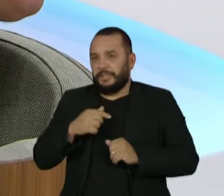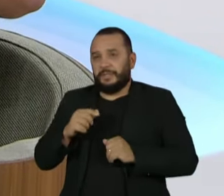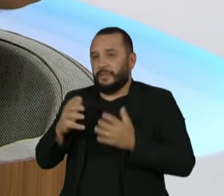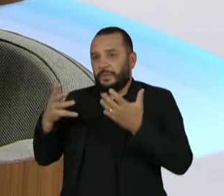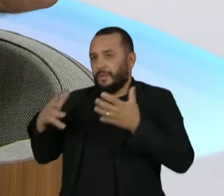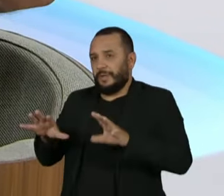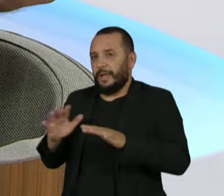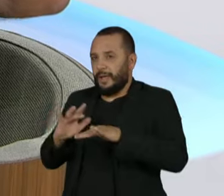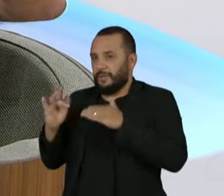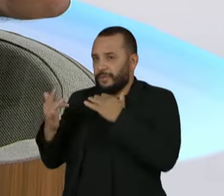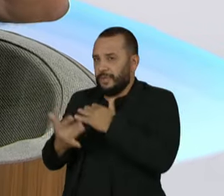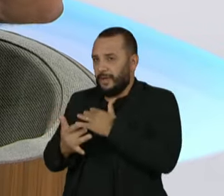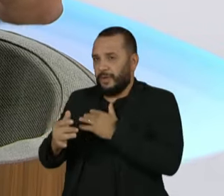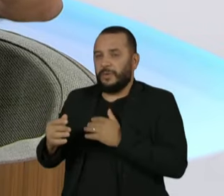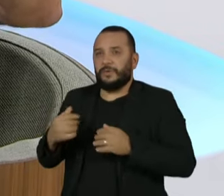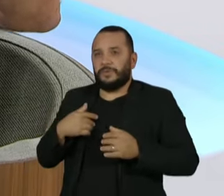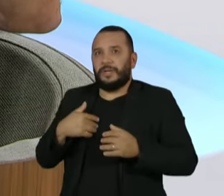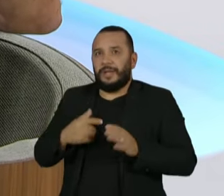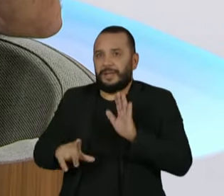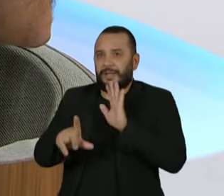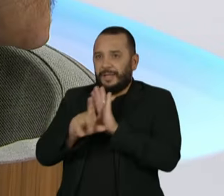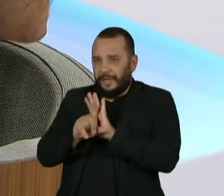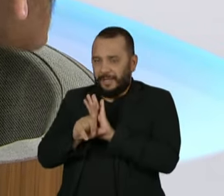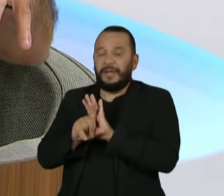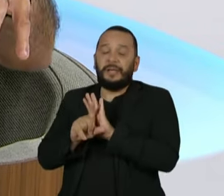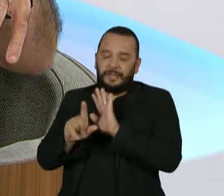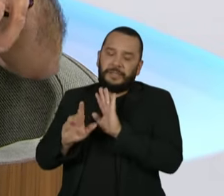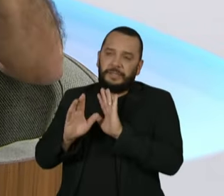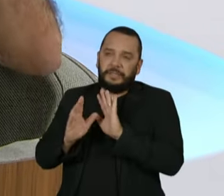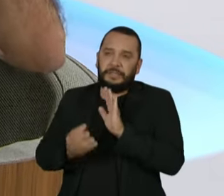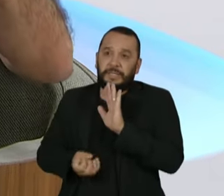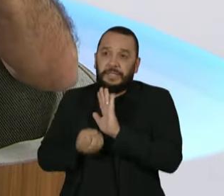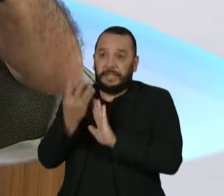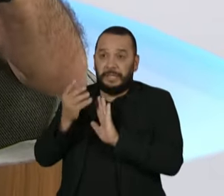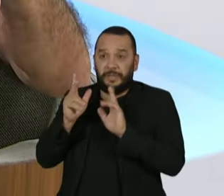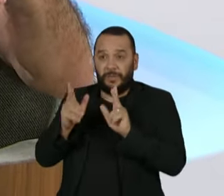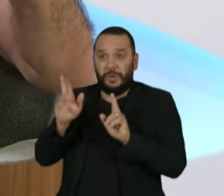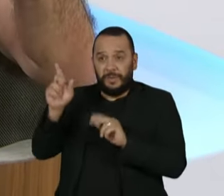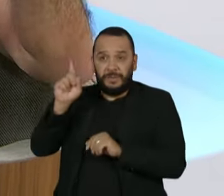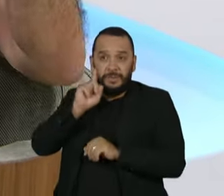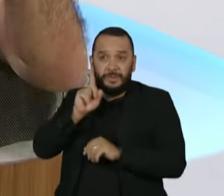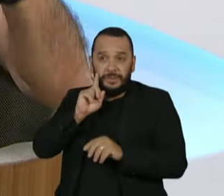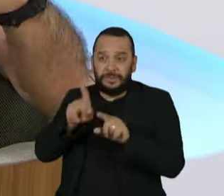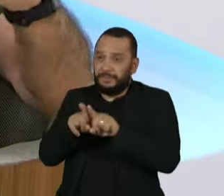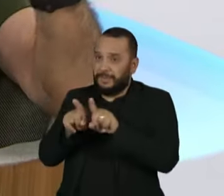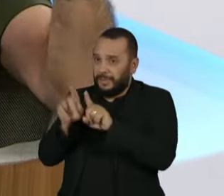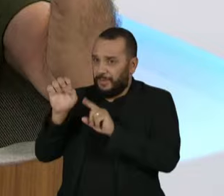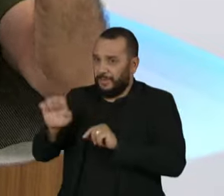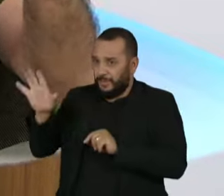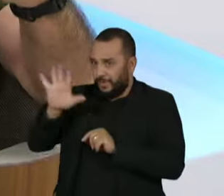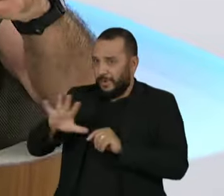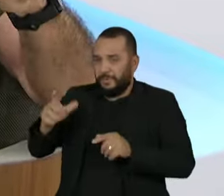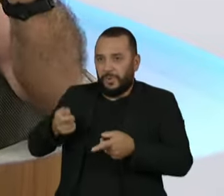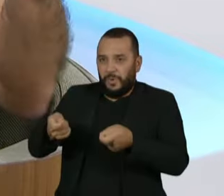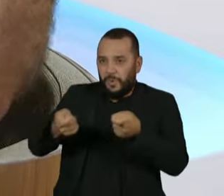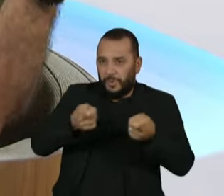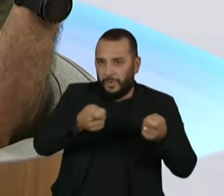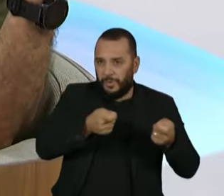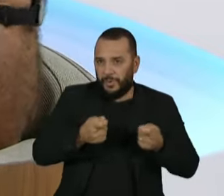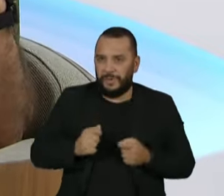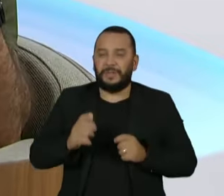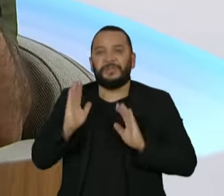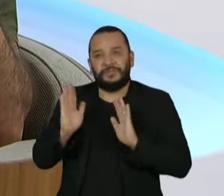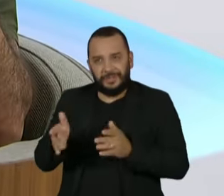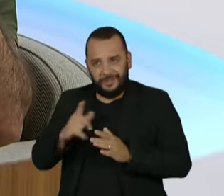desse conflito regulatório quase que imediato que há no caso dos Estados Unidos já há na Europa não é mais imediato daqui a